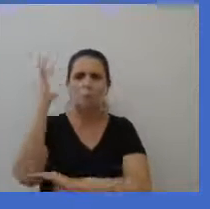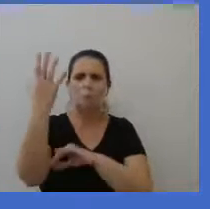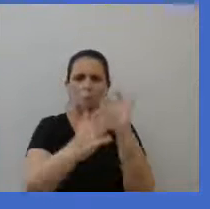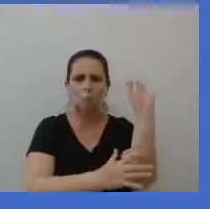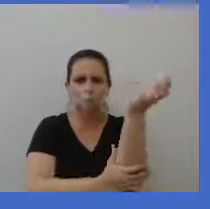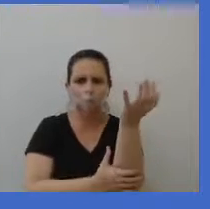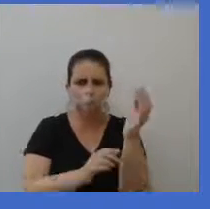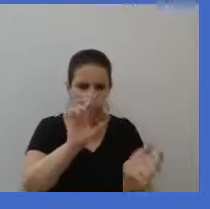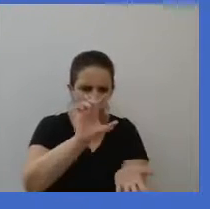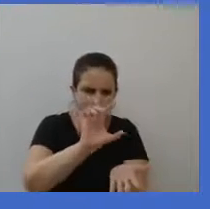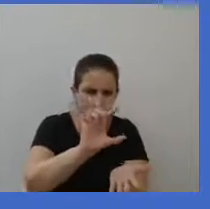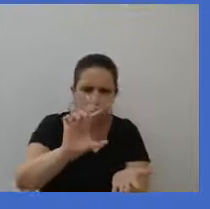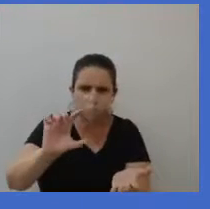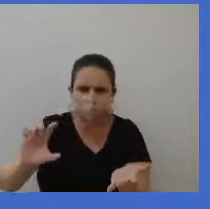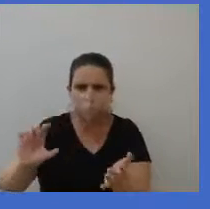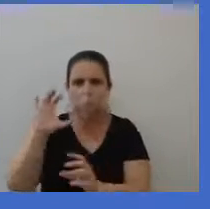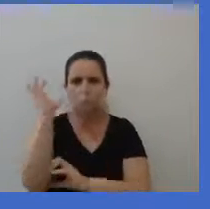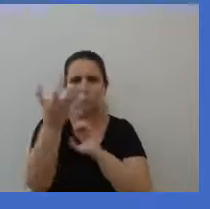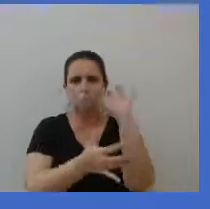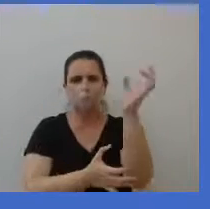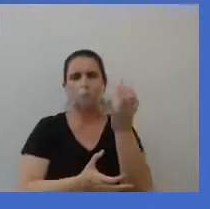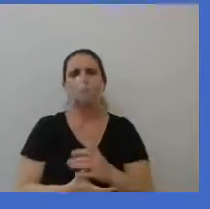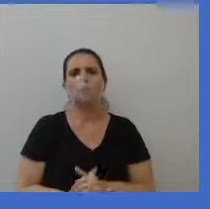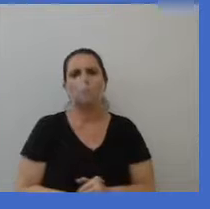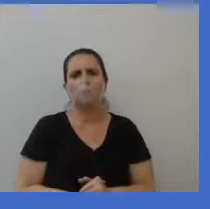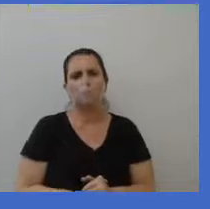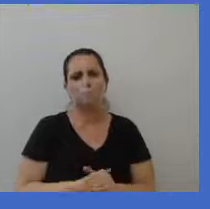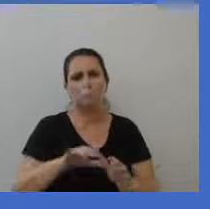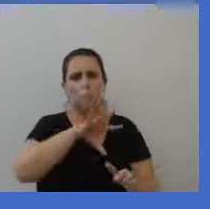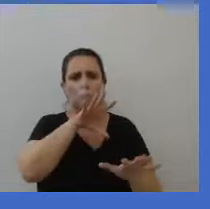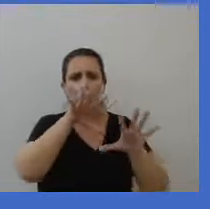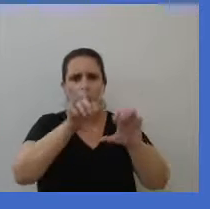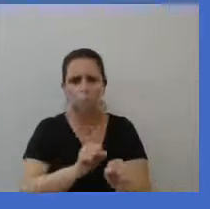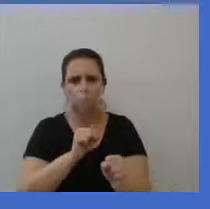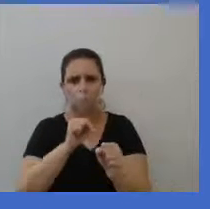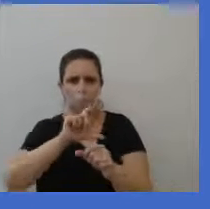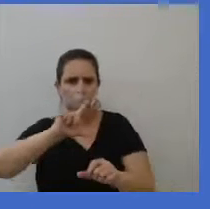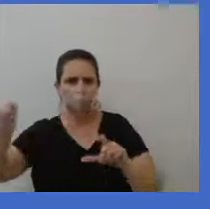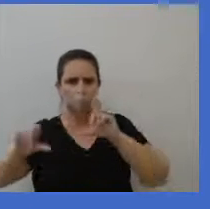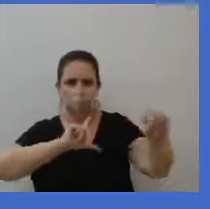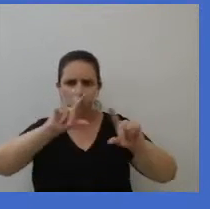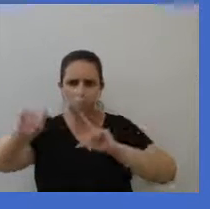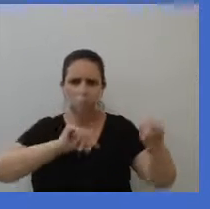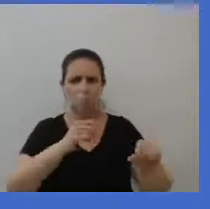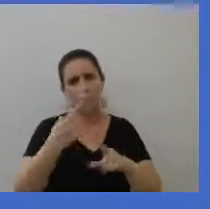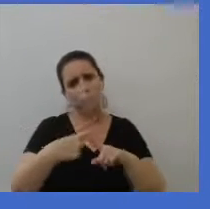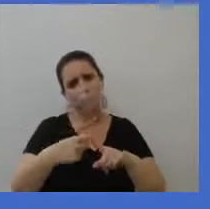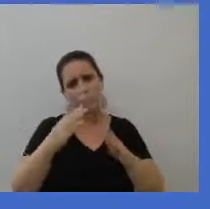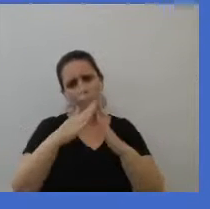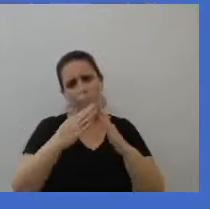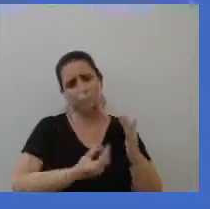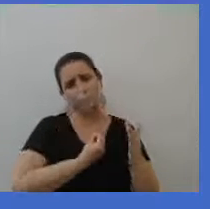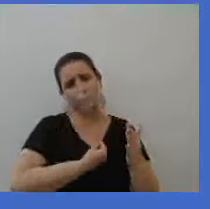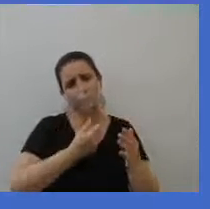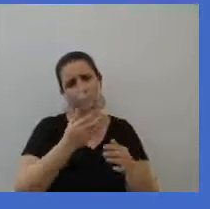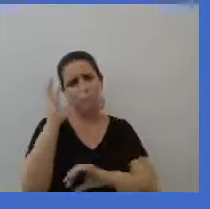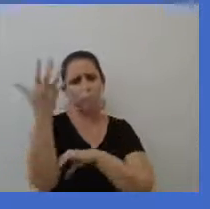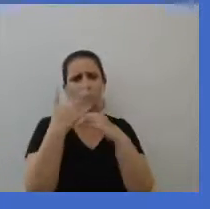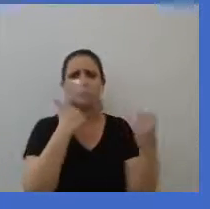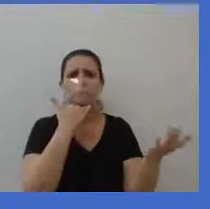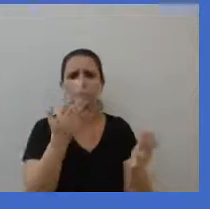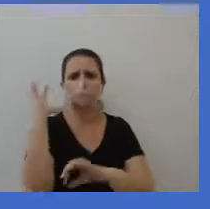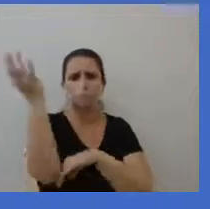não lembro, mas vai ouvir falar muito sobre ele. E Nietzsche, entre várias coisas que nos deixou esse seguinte pensamento.